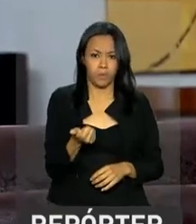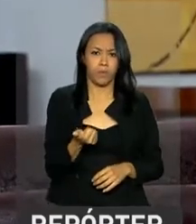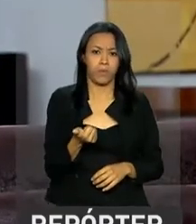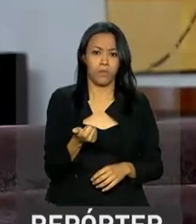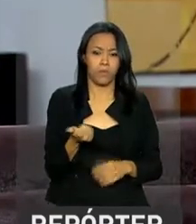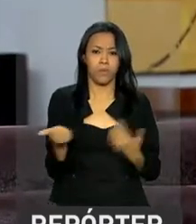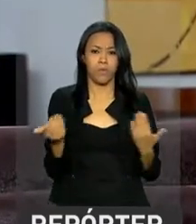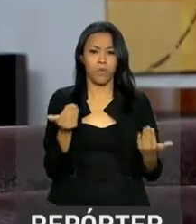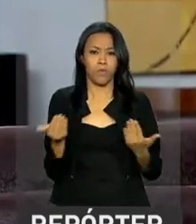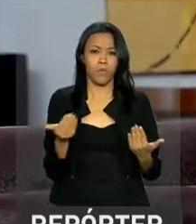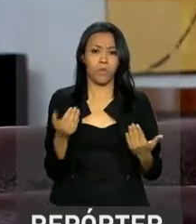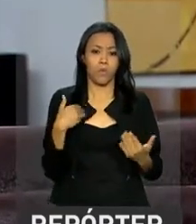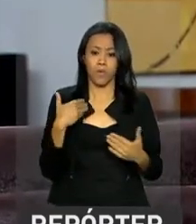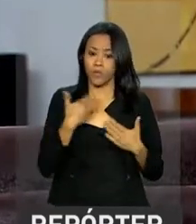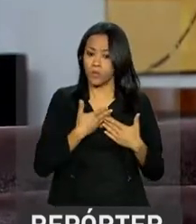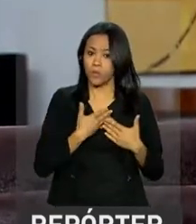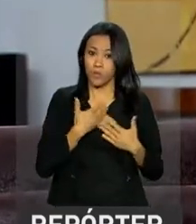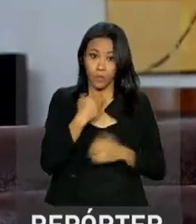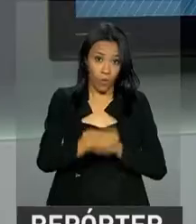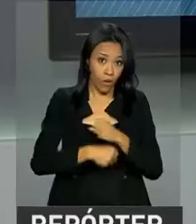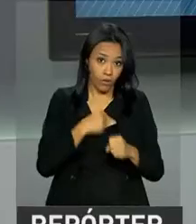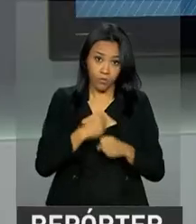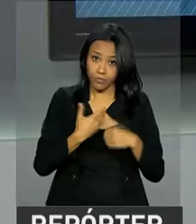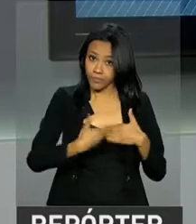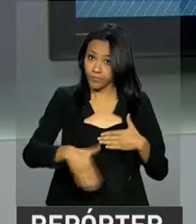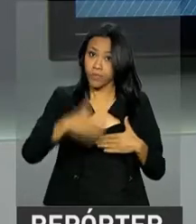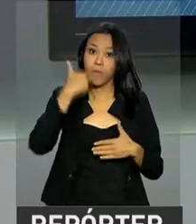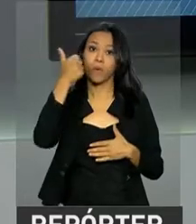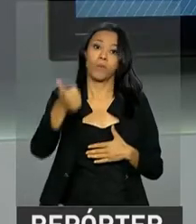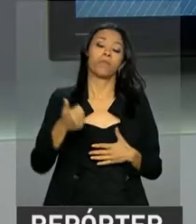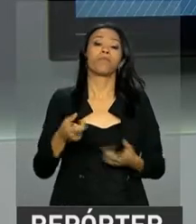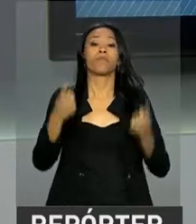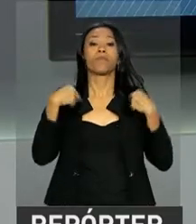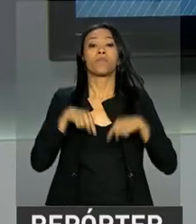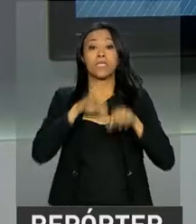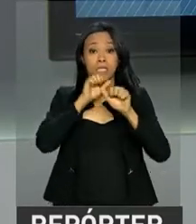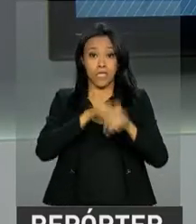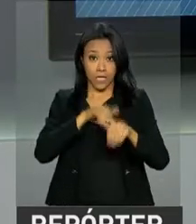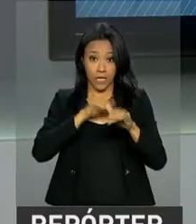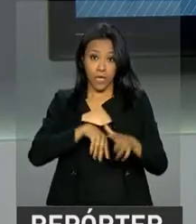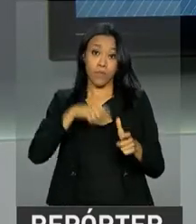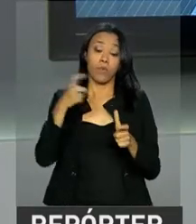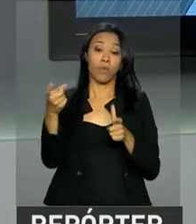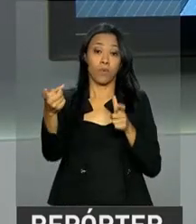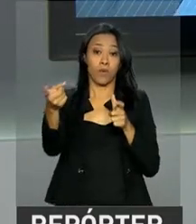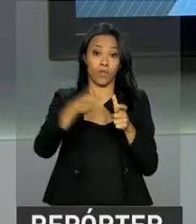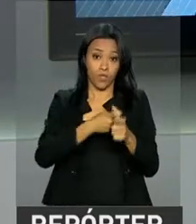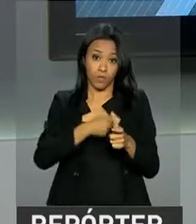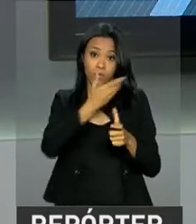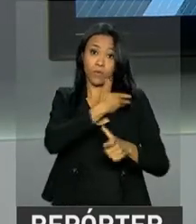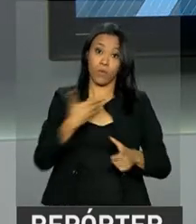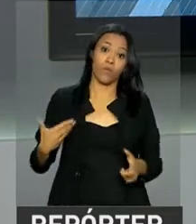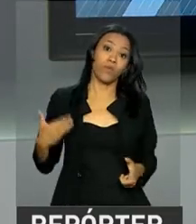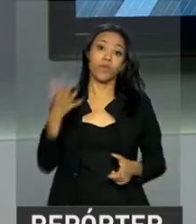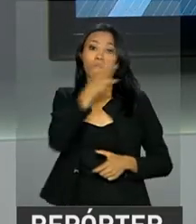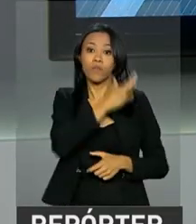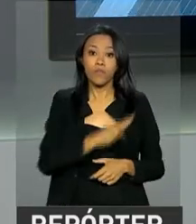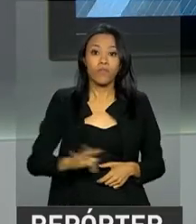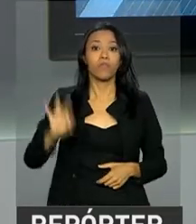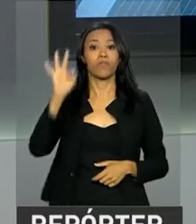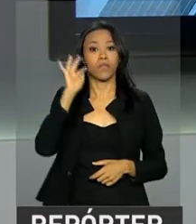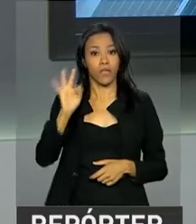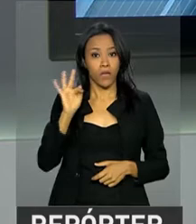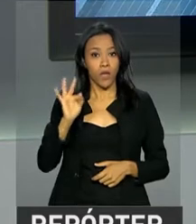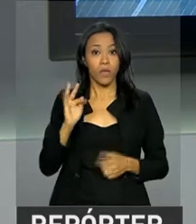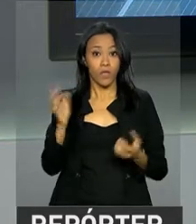relação a... Quer dizer, durante o ano todo tem melhorado. Em setembro, o déficit do governo federal, que é calculado pela diferença entre